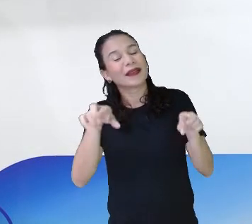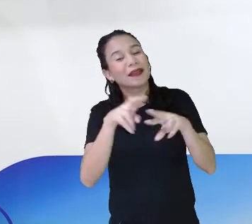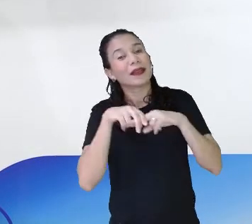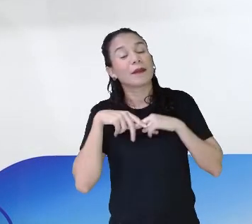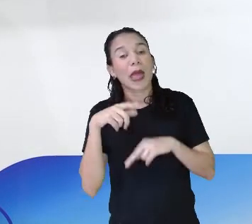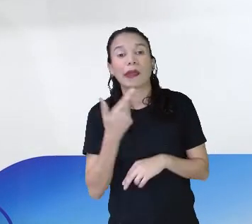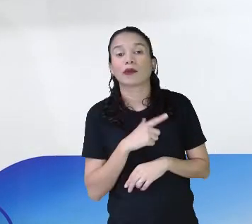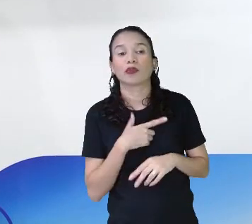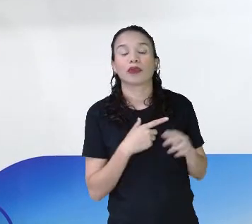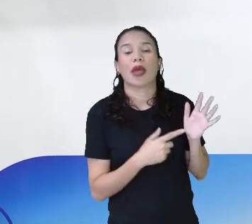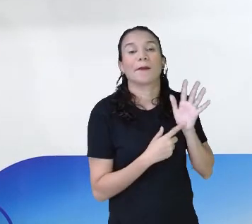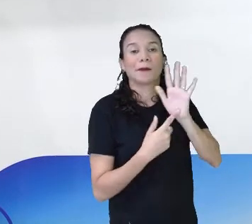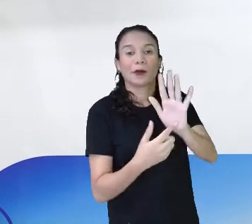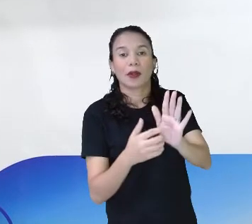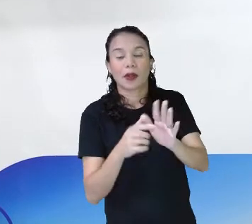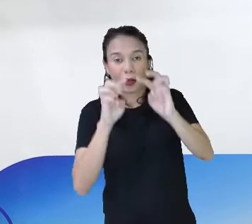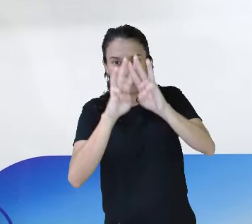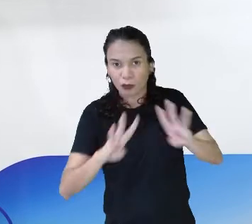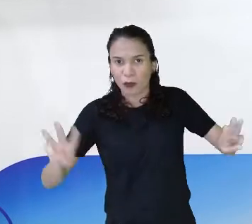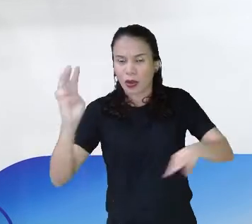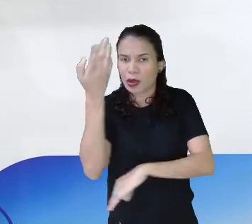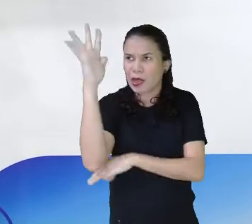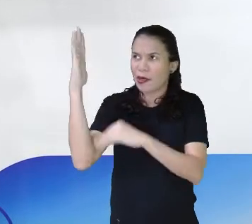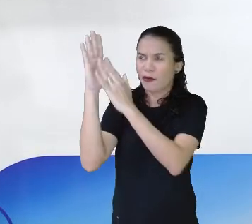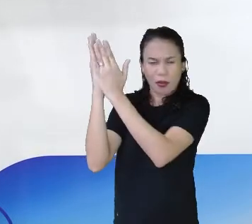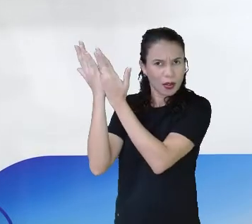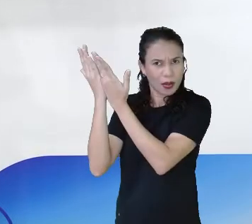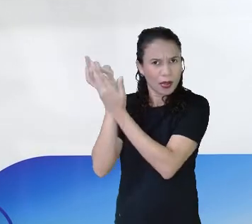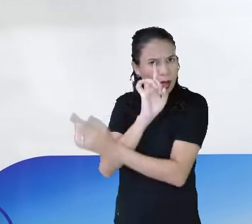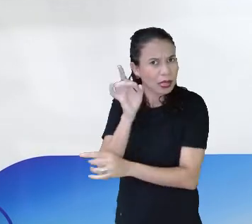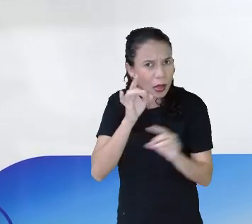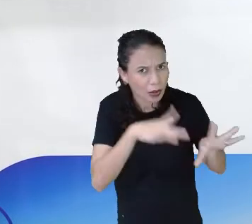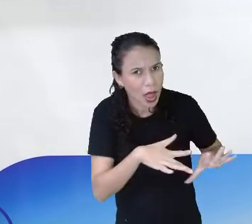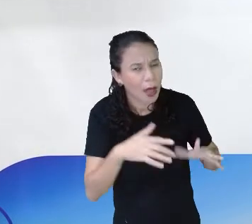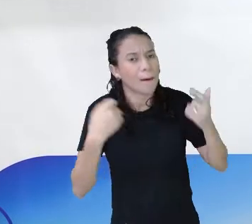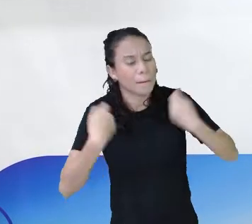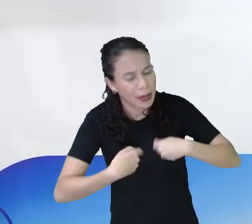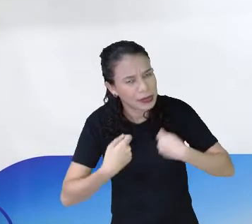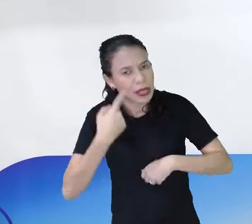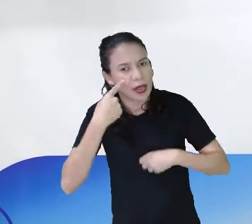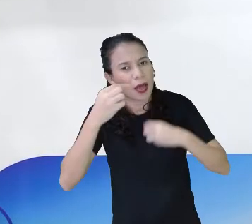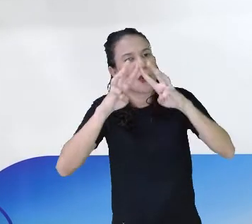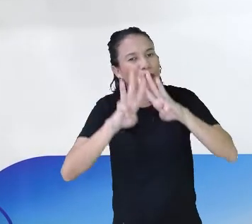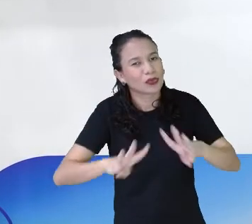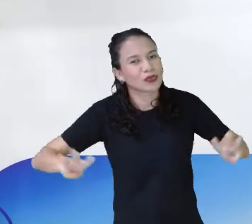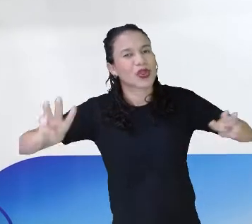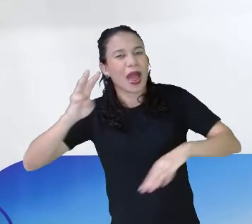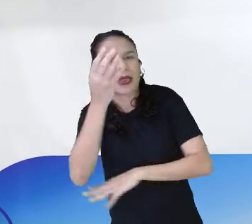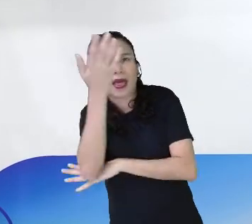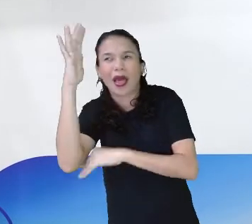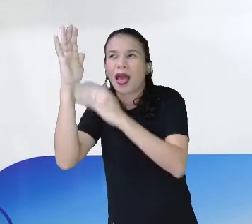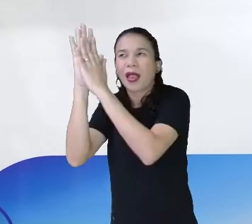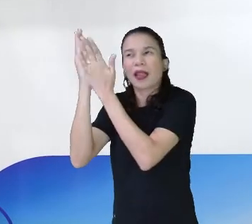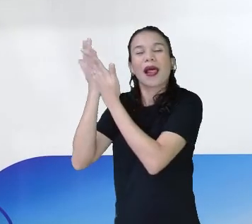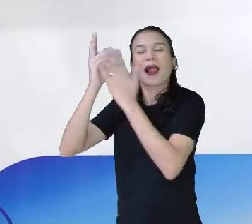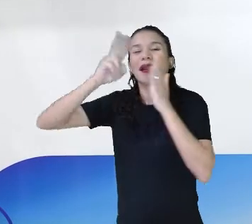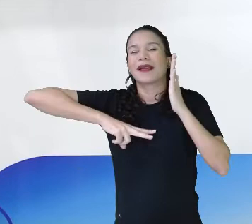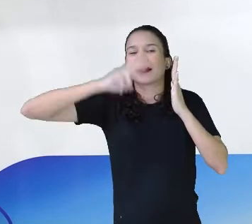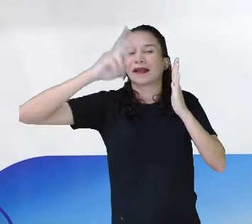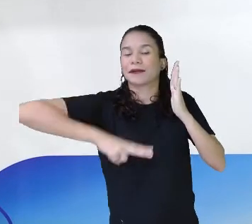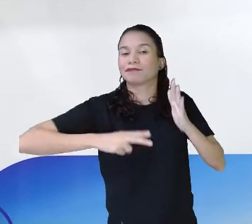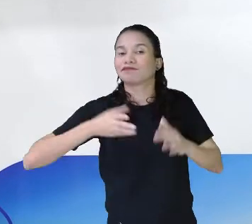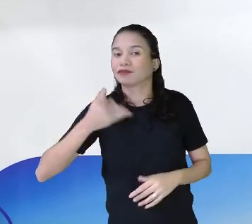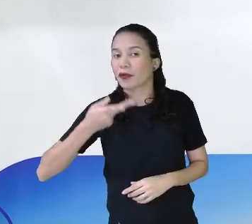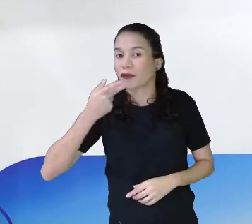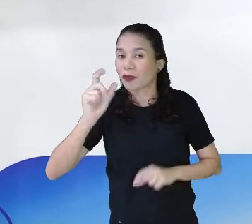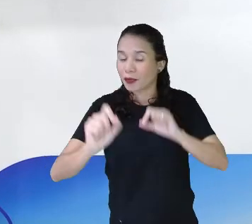não esteja trazendo livros da árvore, vocês não estejam deixando de ir lá, hein, gente? Ir na árvore, fazer a leitura de vocês, porque, como eu já